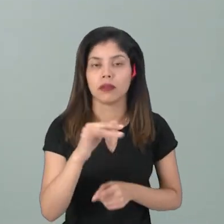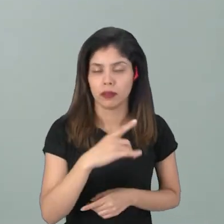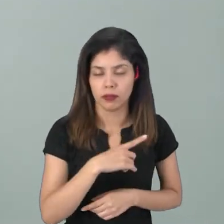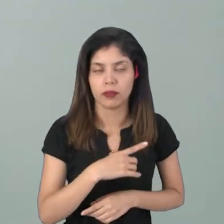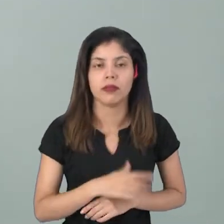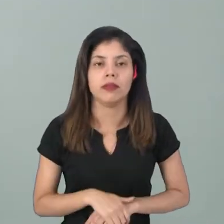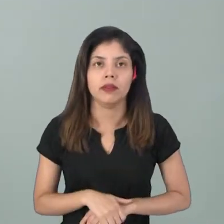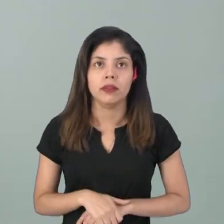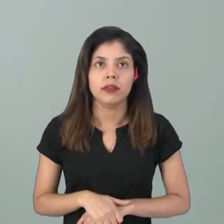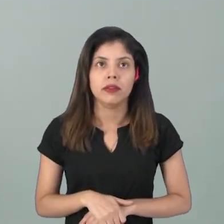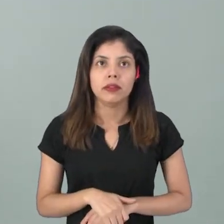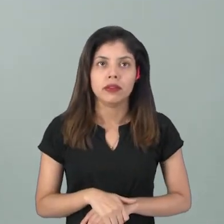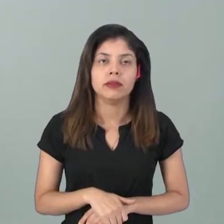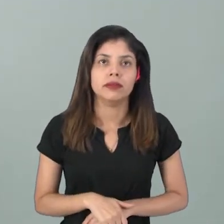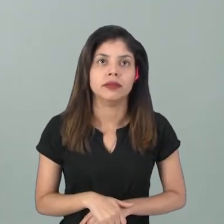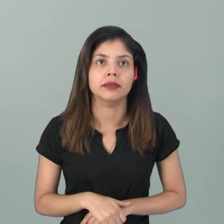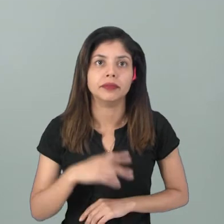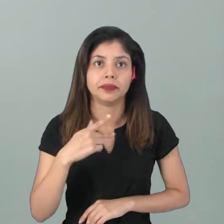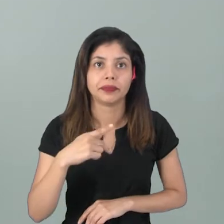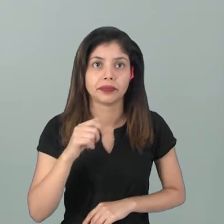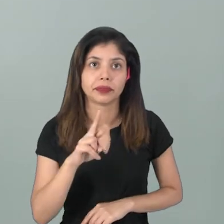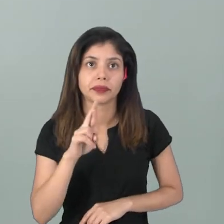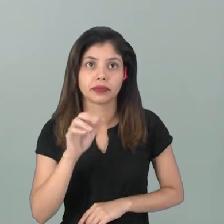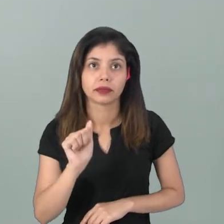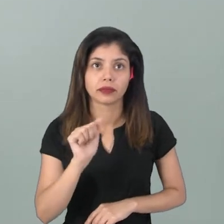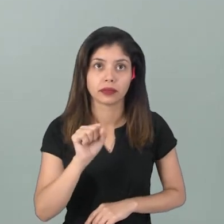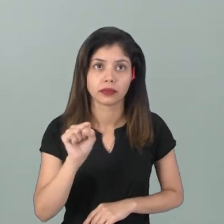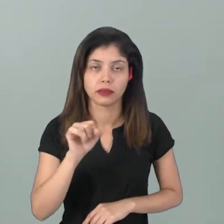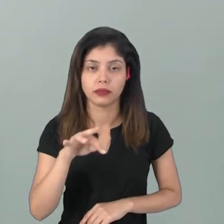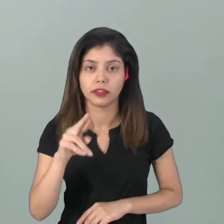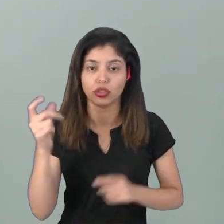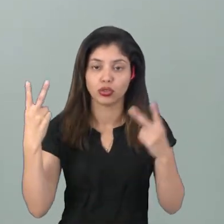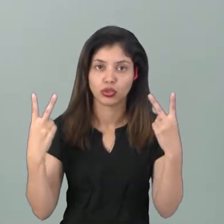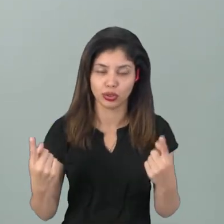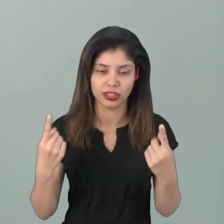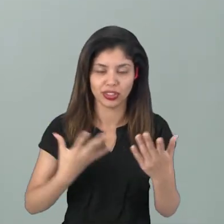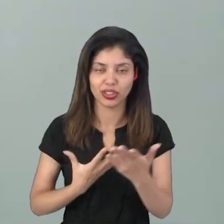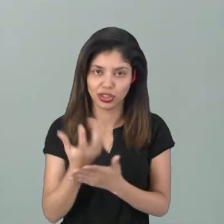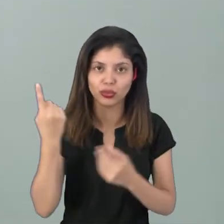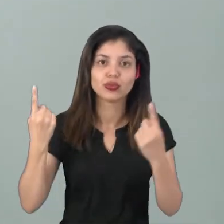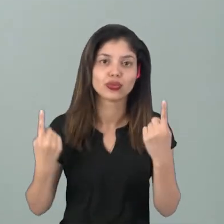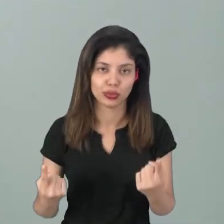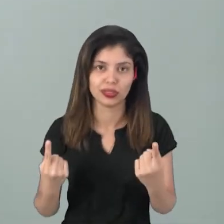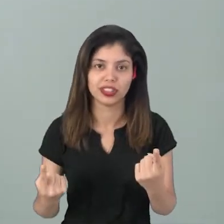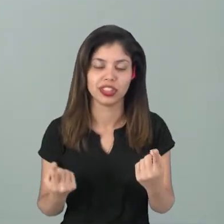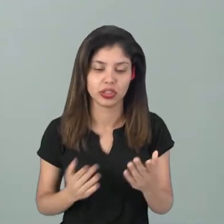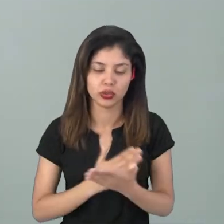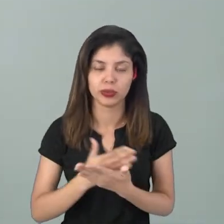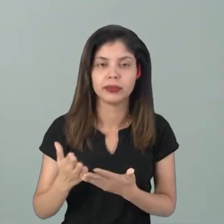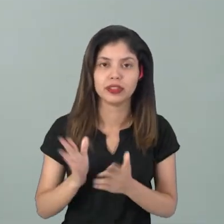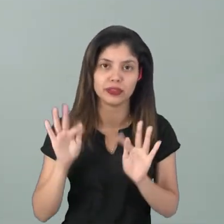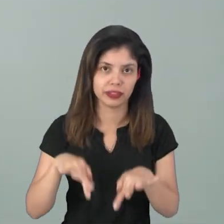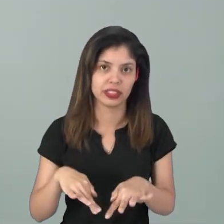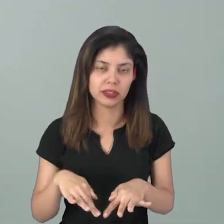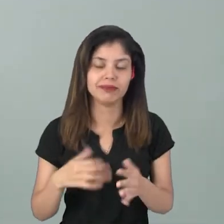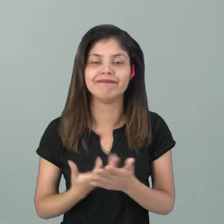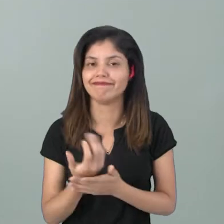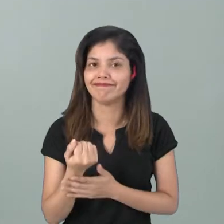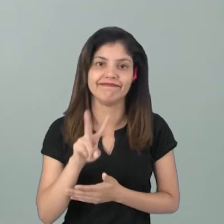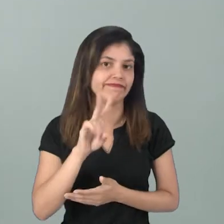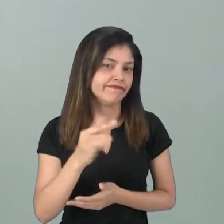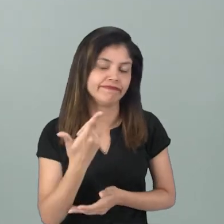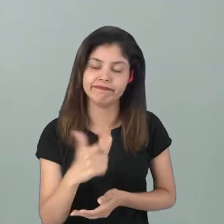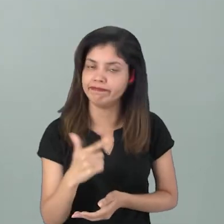existir. No caso da derivação parasintética, não. Se eu tiro o sufixo que está lá no final ou se eu tiro algo do começo, essa palavra necessariamente ela